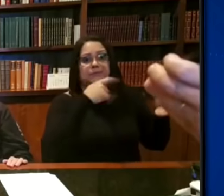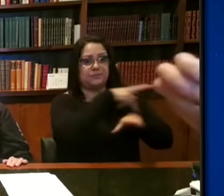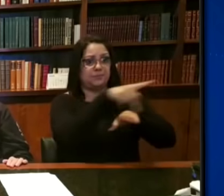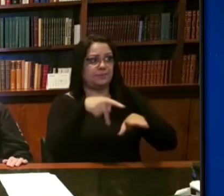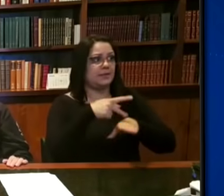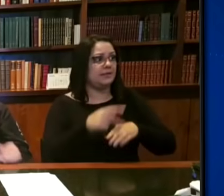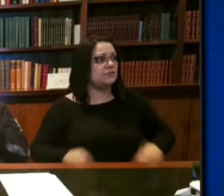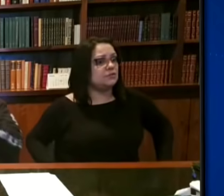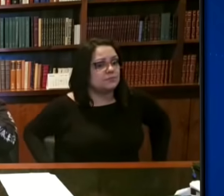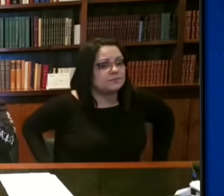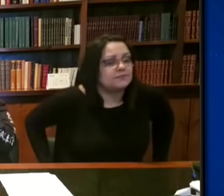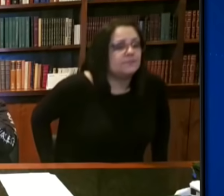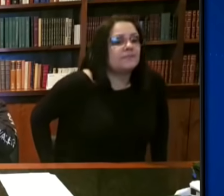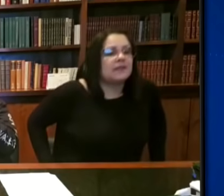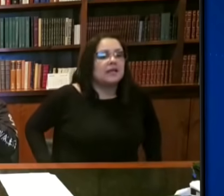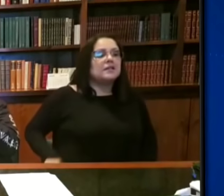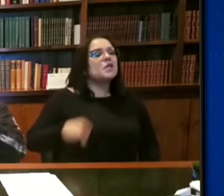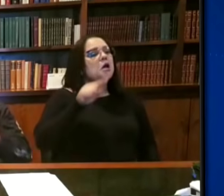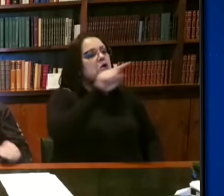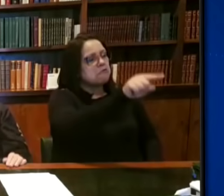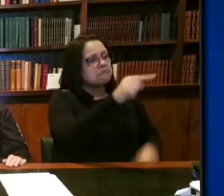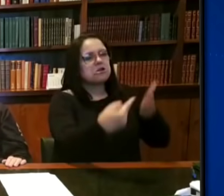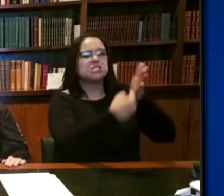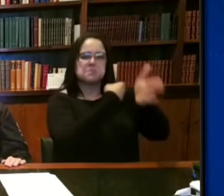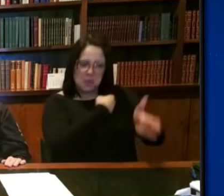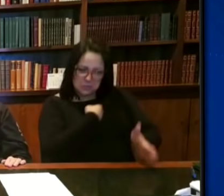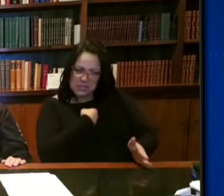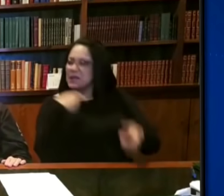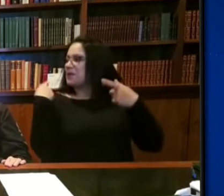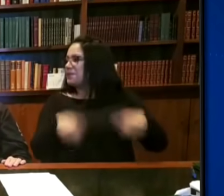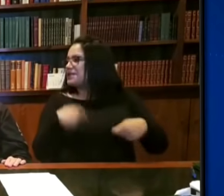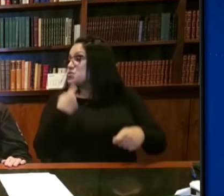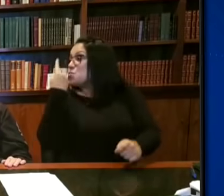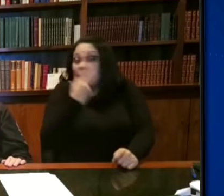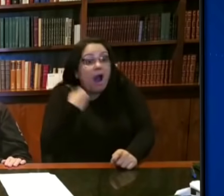Olha, eu acho que com gente como vocês perguntando, eu vou precisar de uma hora, um programa